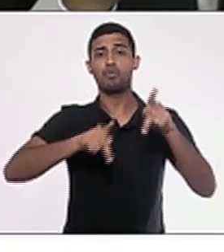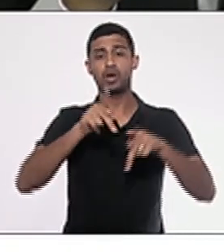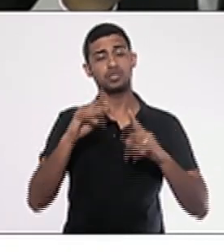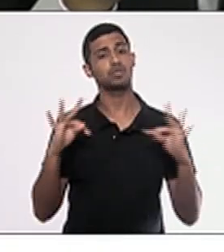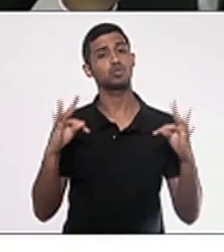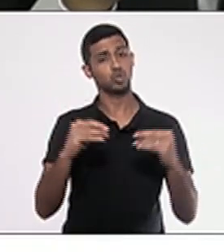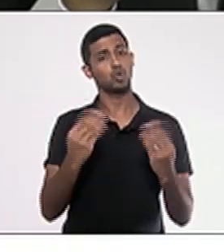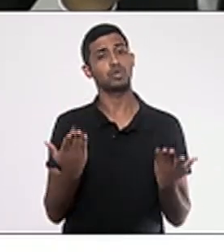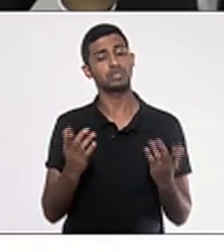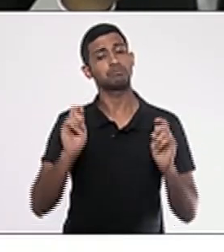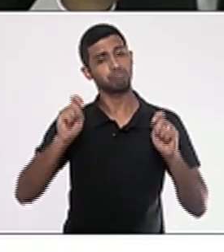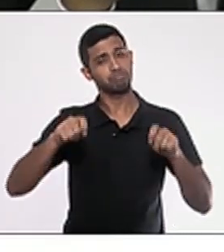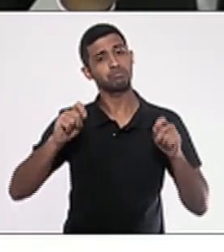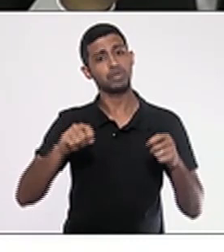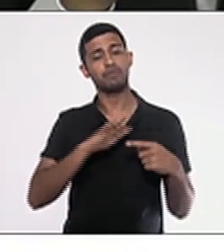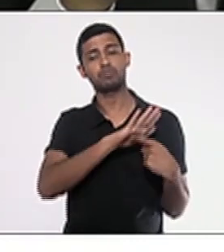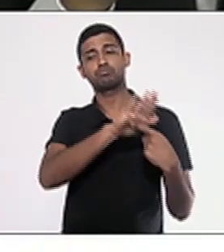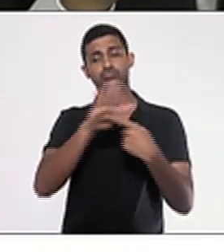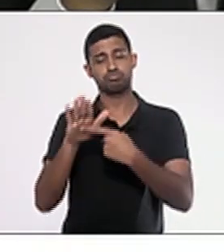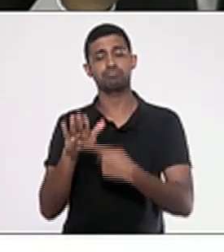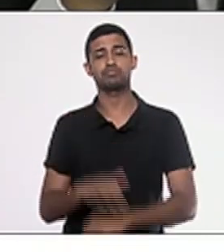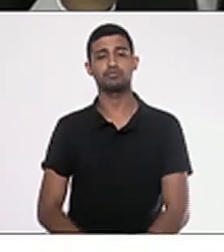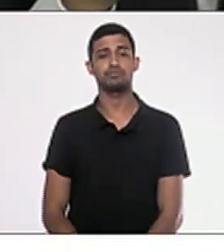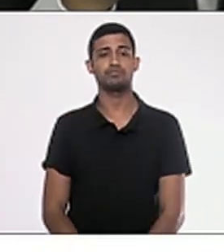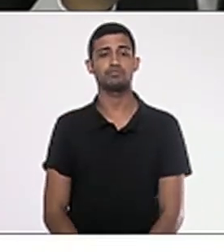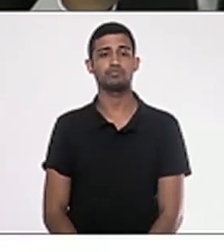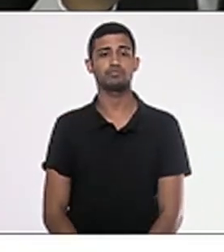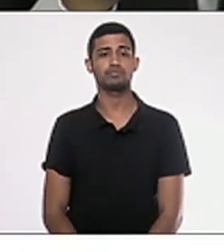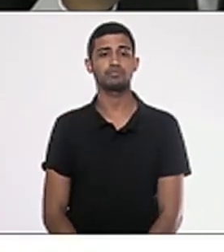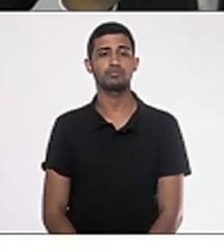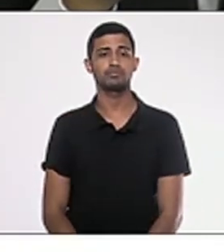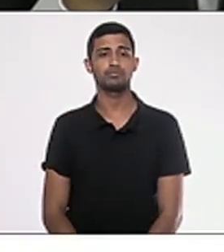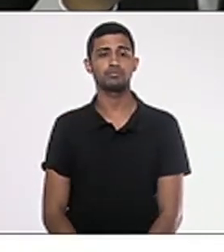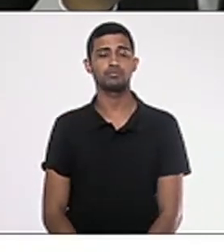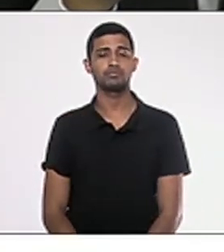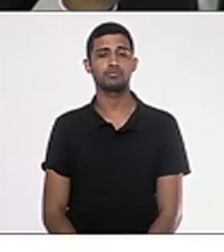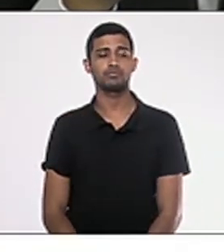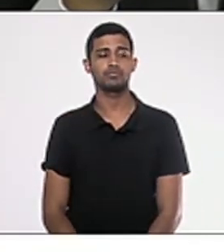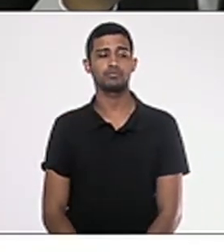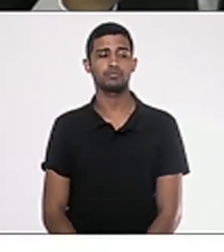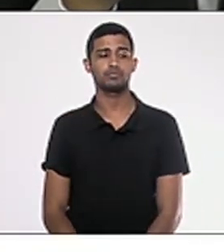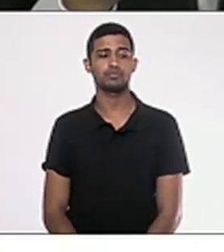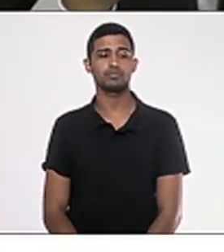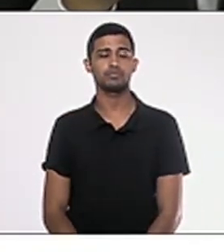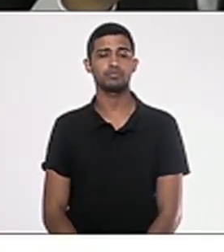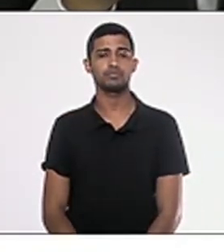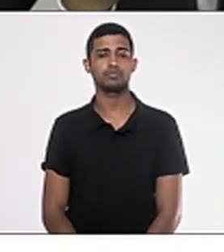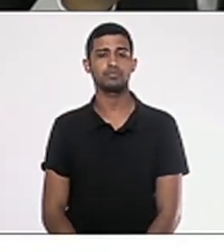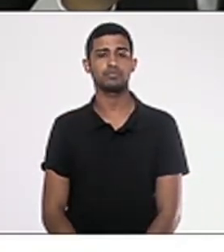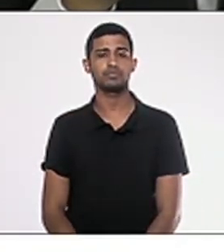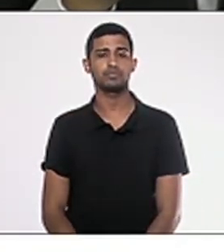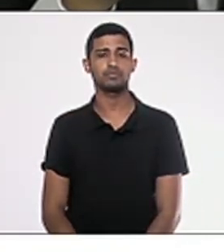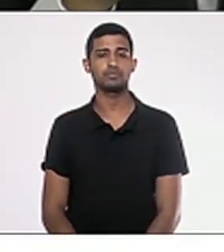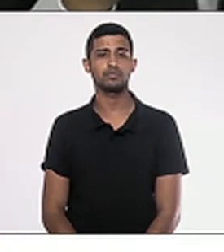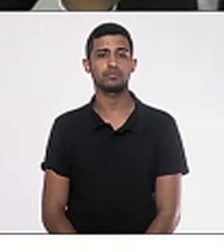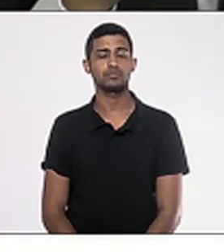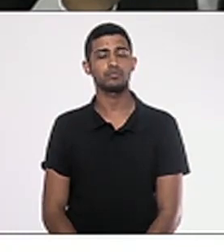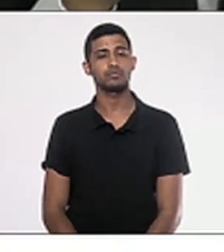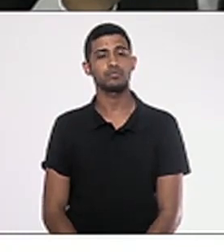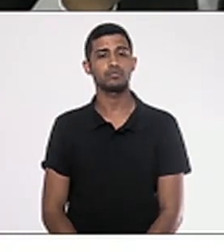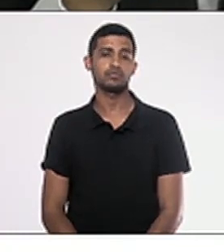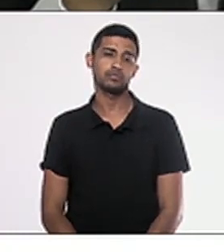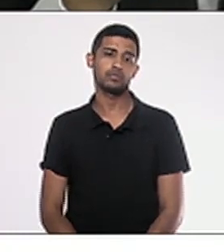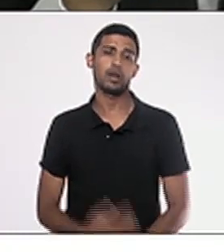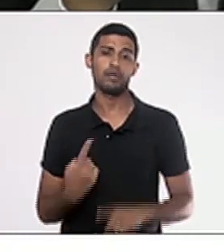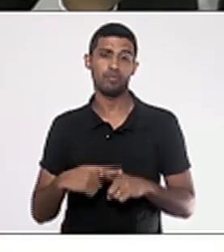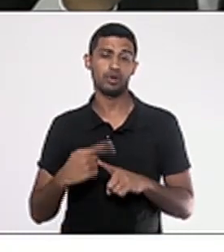também poderia se beneficiar introduzindo essas pessoas que necessariamente acabam adquirindo